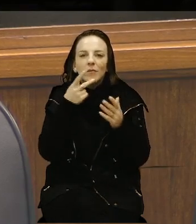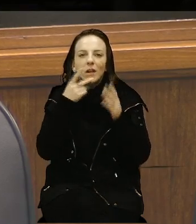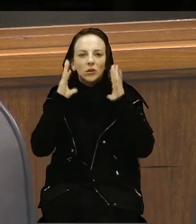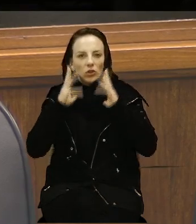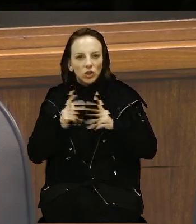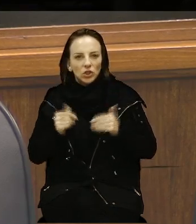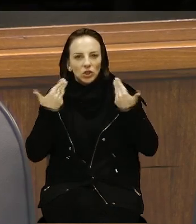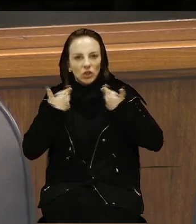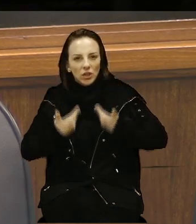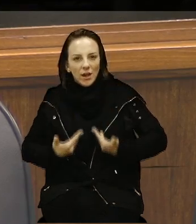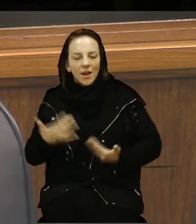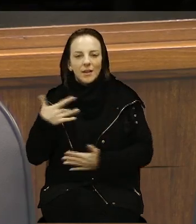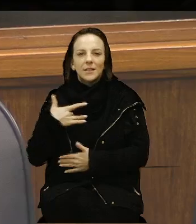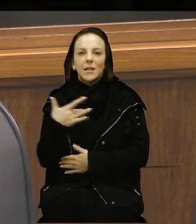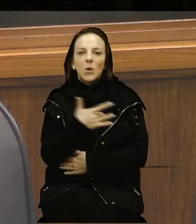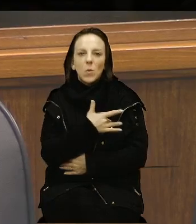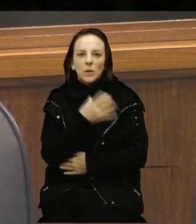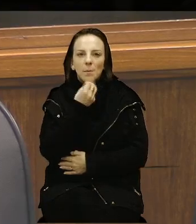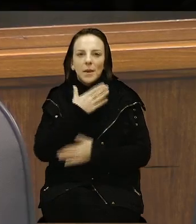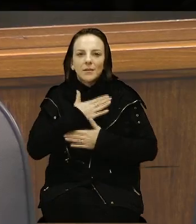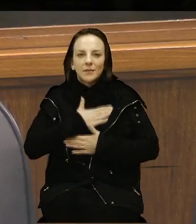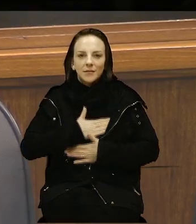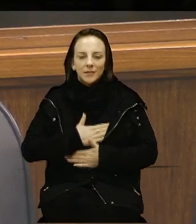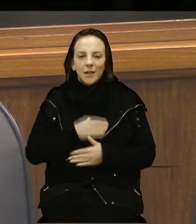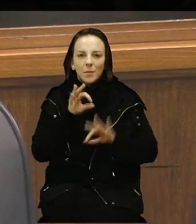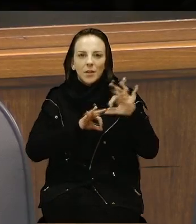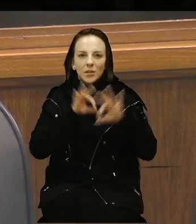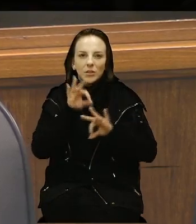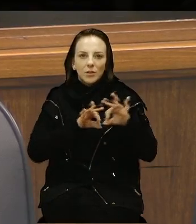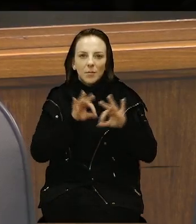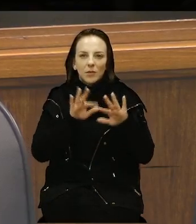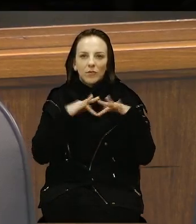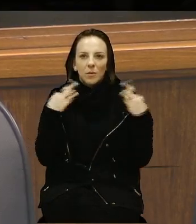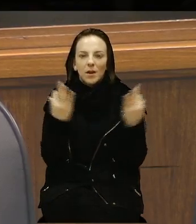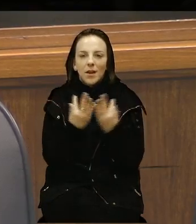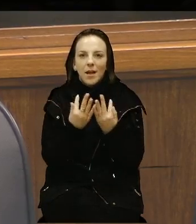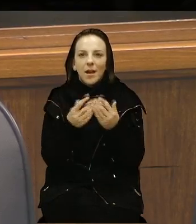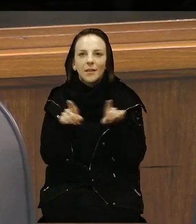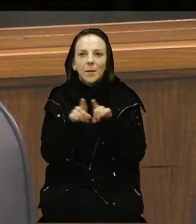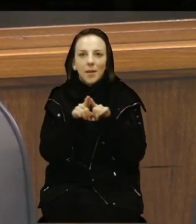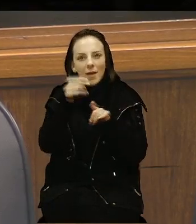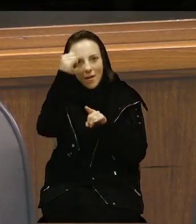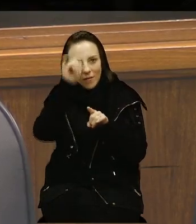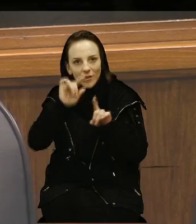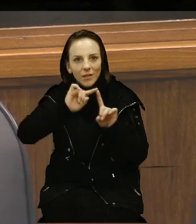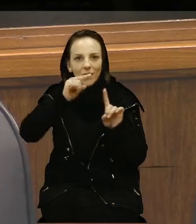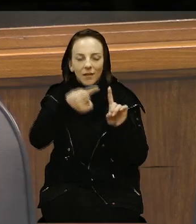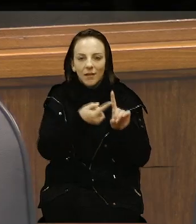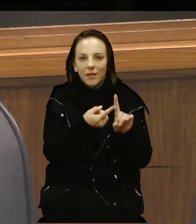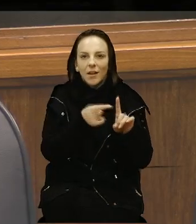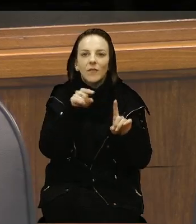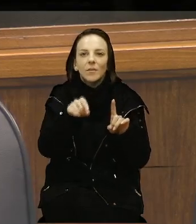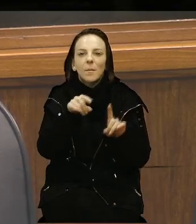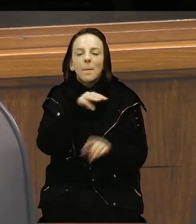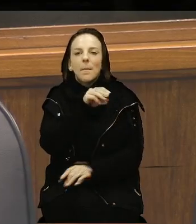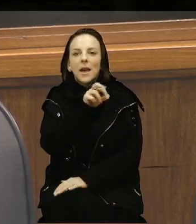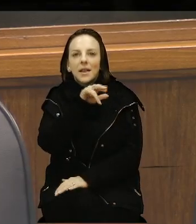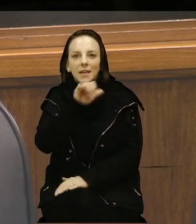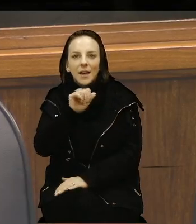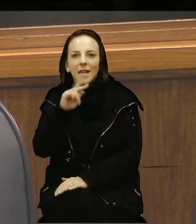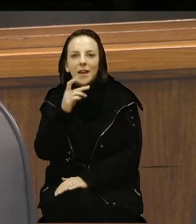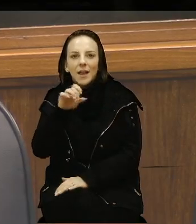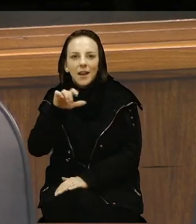saúde, bem-estar, planejamento familiar e métodos anticoncepcionais. Maria Helena colocou em prática o